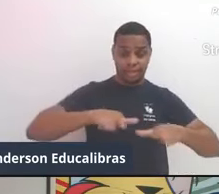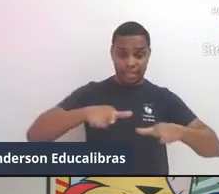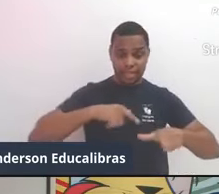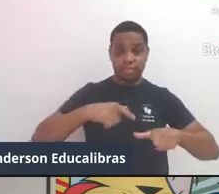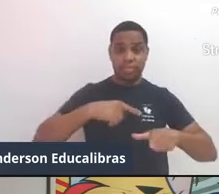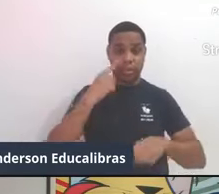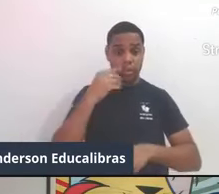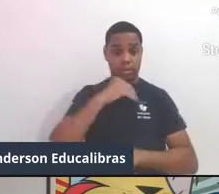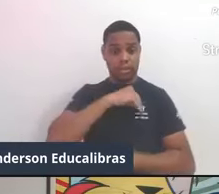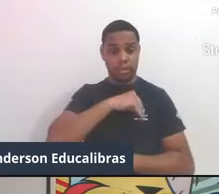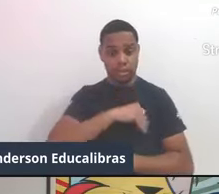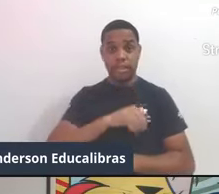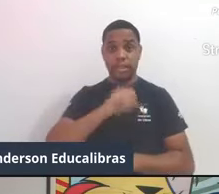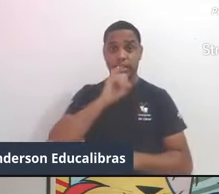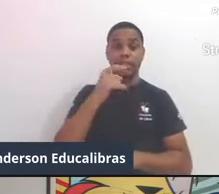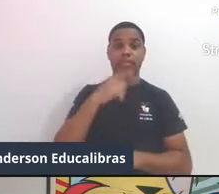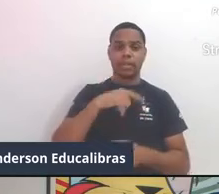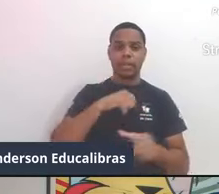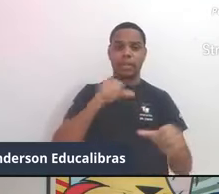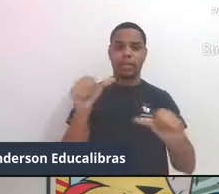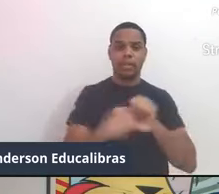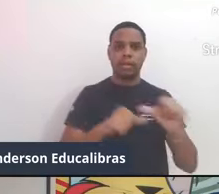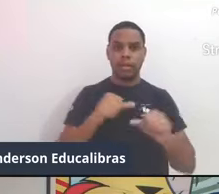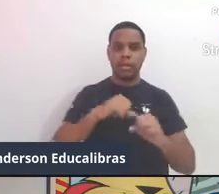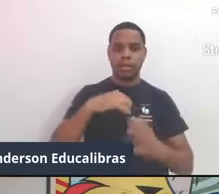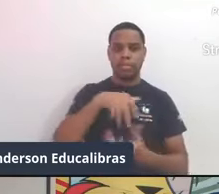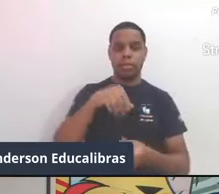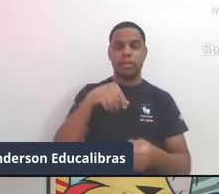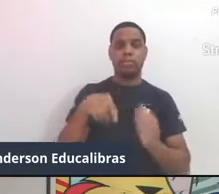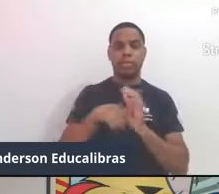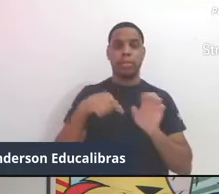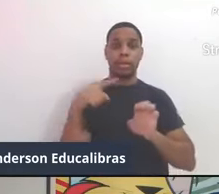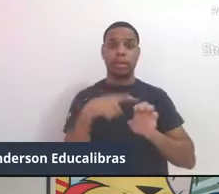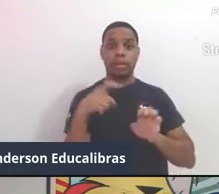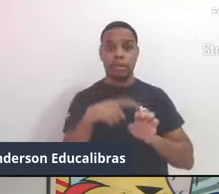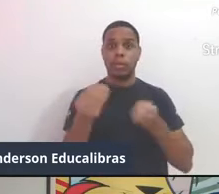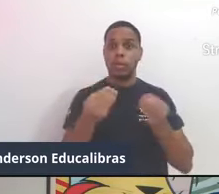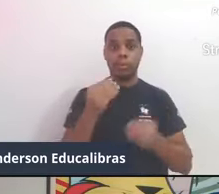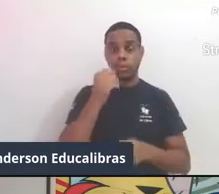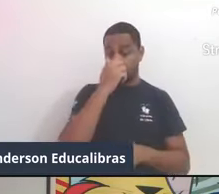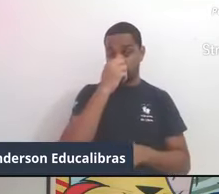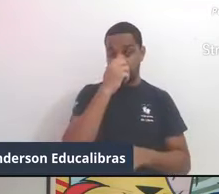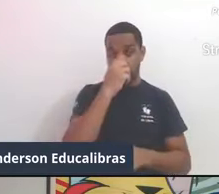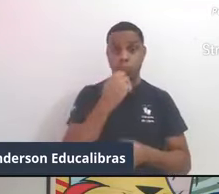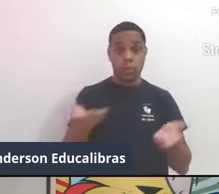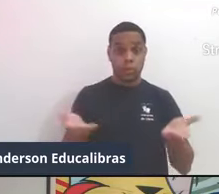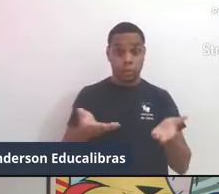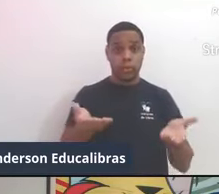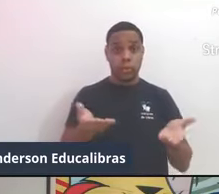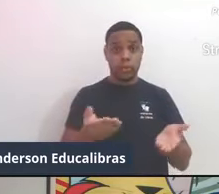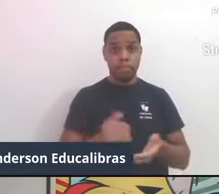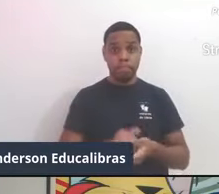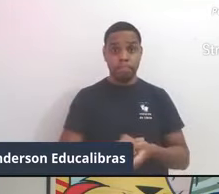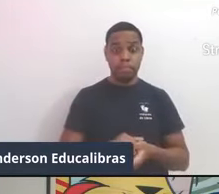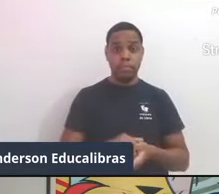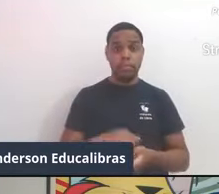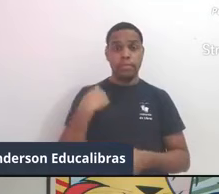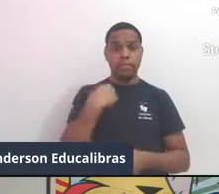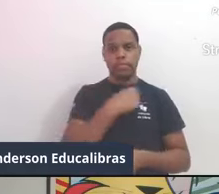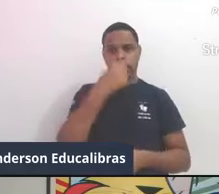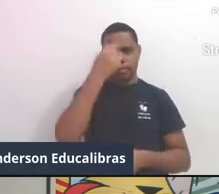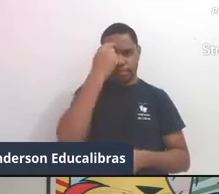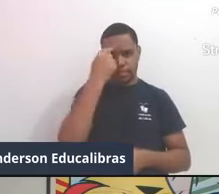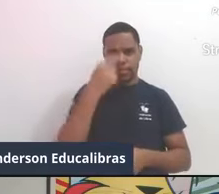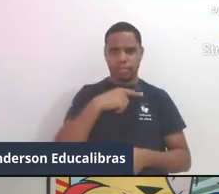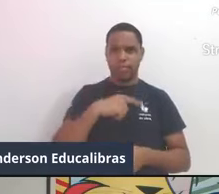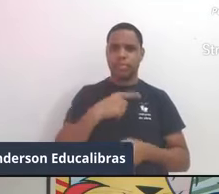renda a partir do momento que você faz uma transição muito sustentável para empreendedorismo, né? Então, hoje, quando a gente olha um pouco onde vamos colocar os